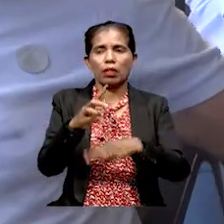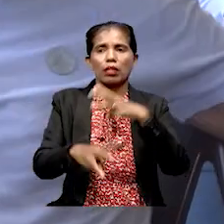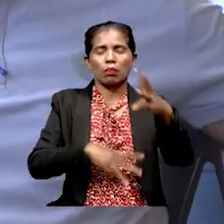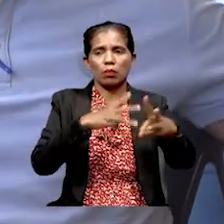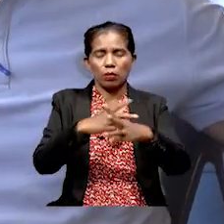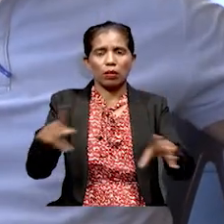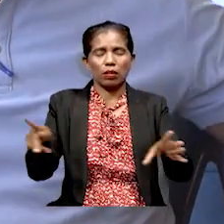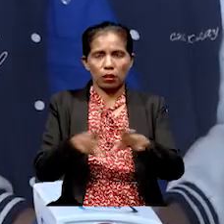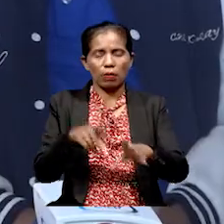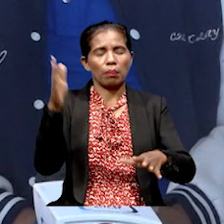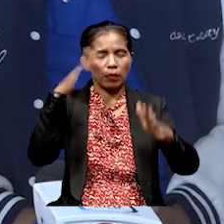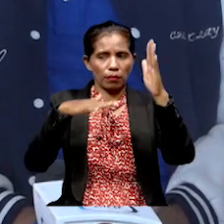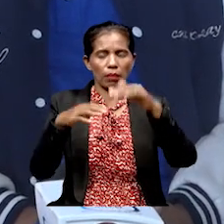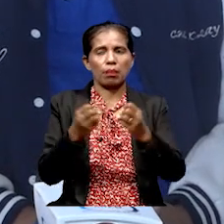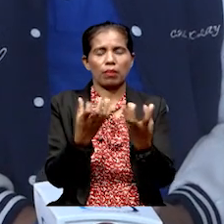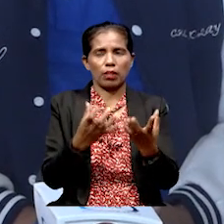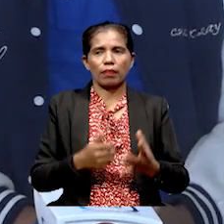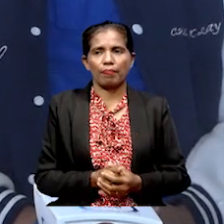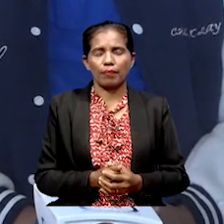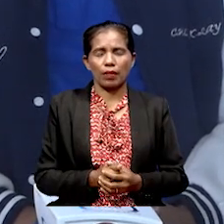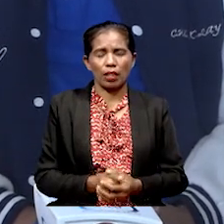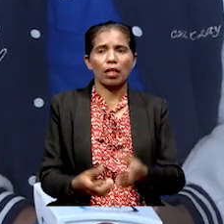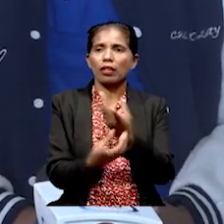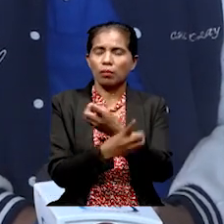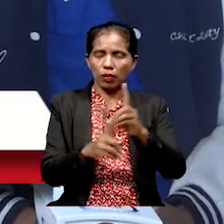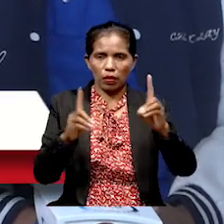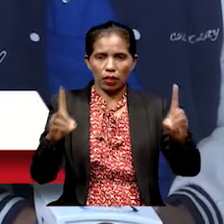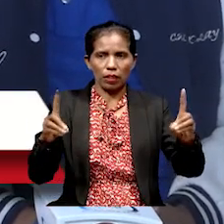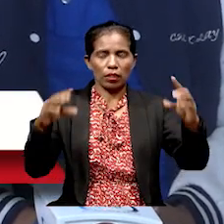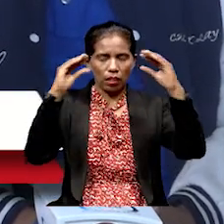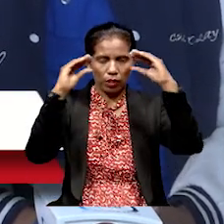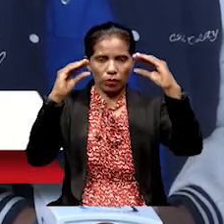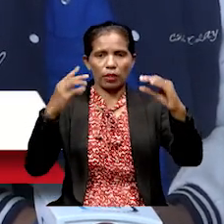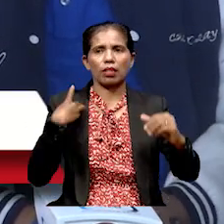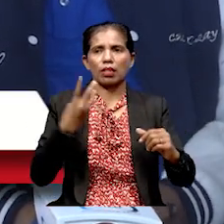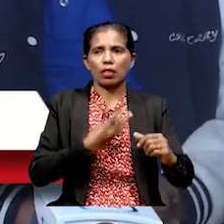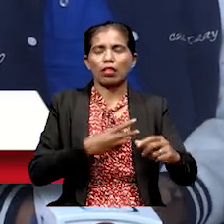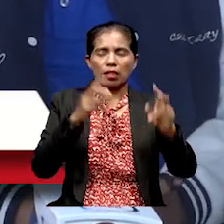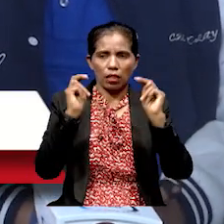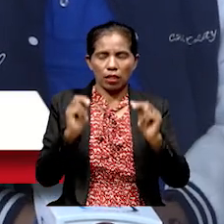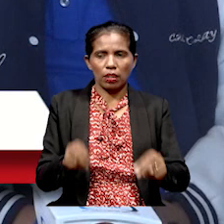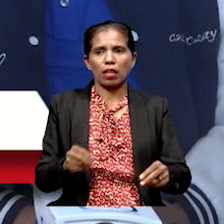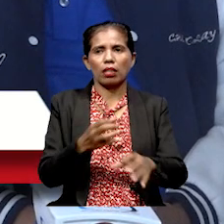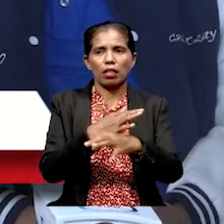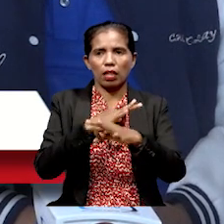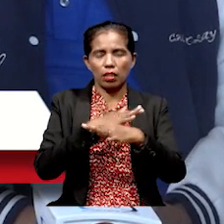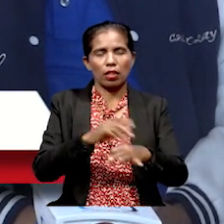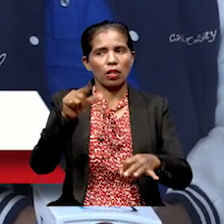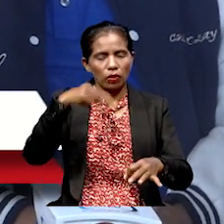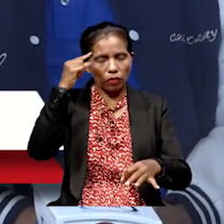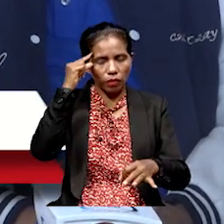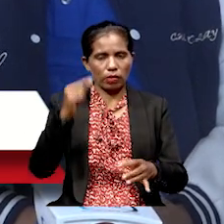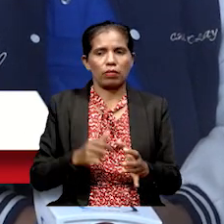Barat. Demokrasia Mos, Hanorin, Ita Tengi, Hadia Governação,